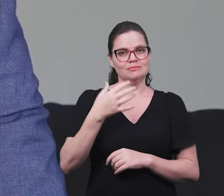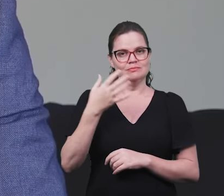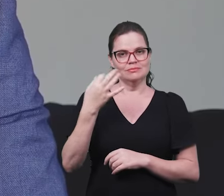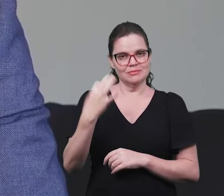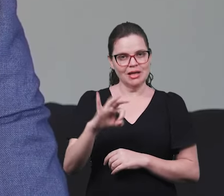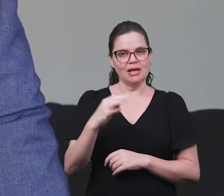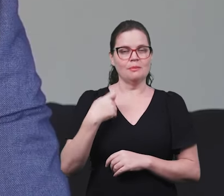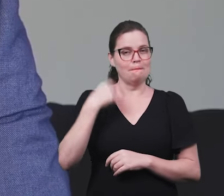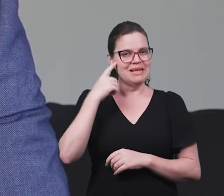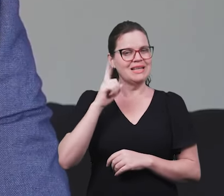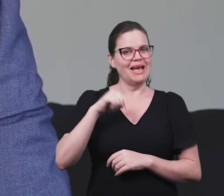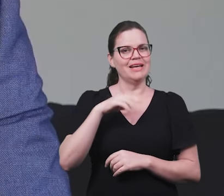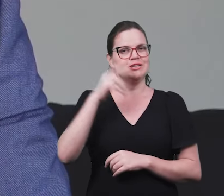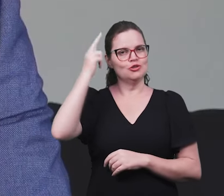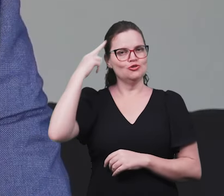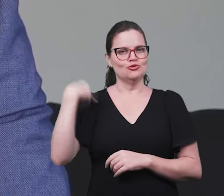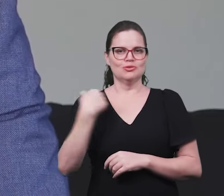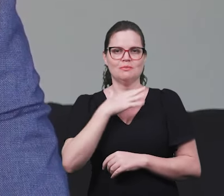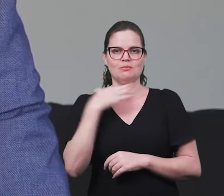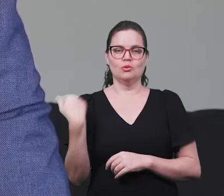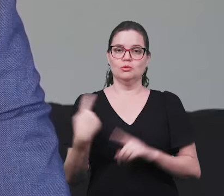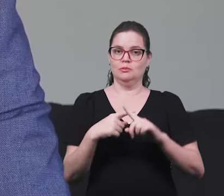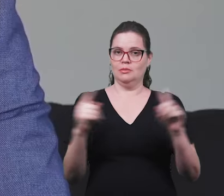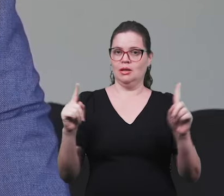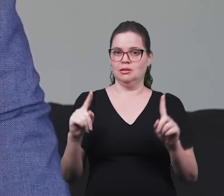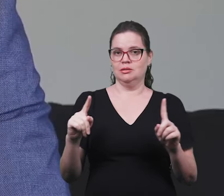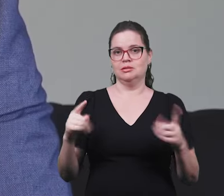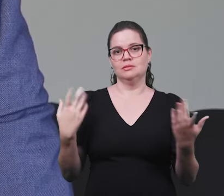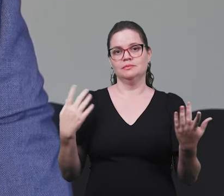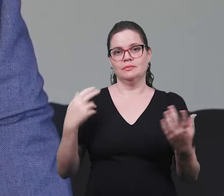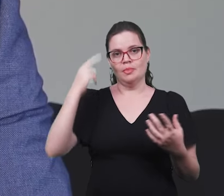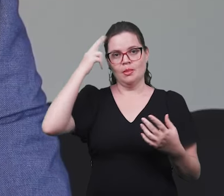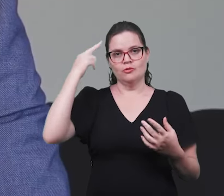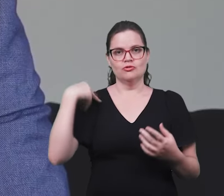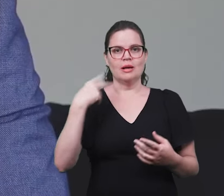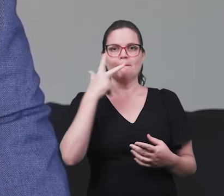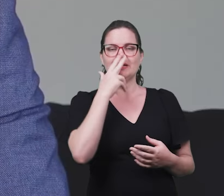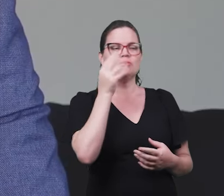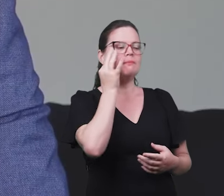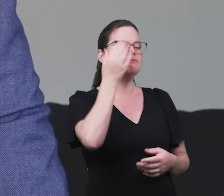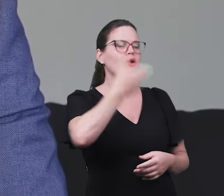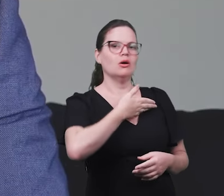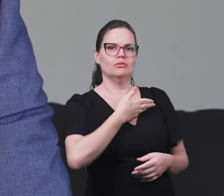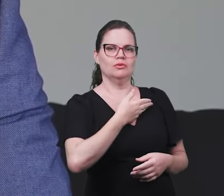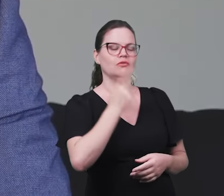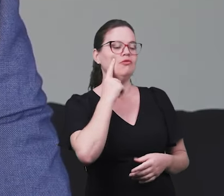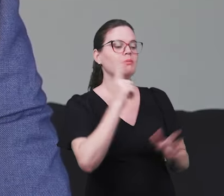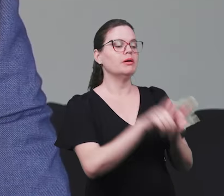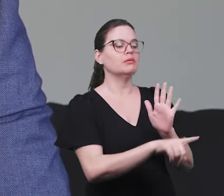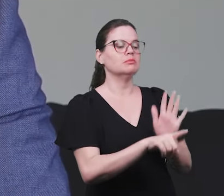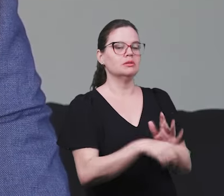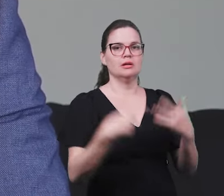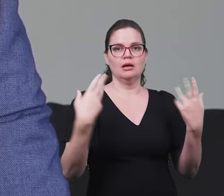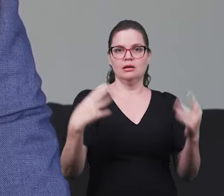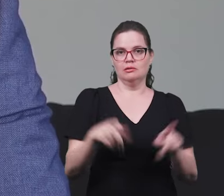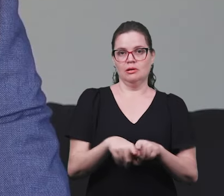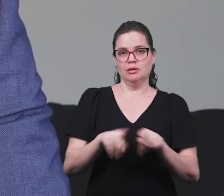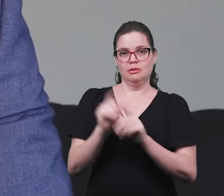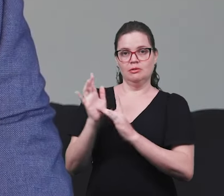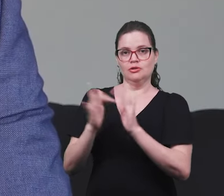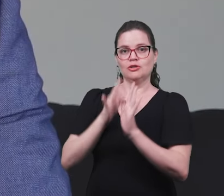Mas José os provou. E Jesus é aquele que nos prova quando vamos a Jesus. Ele quer saber acerca da